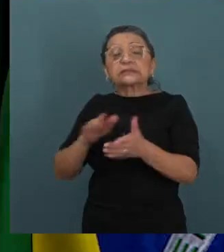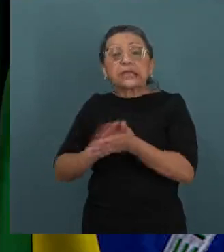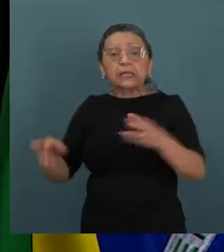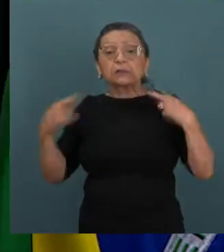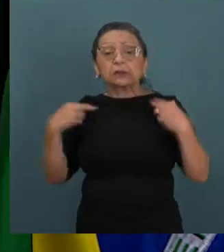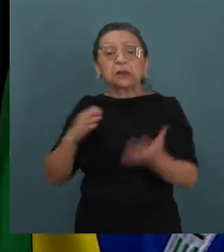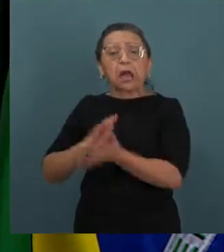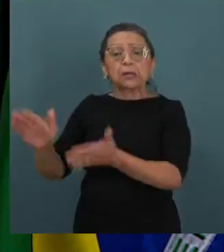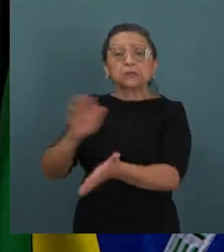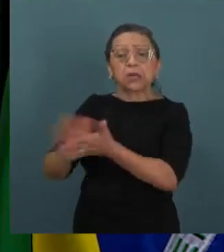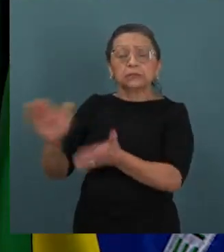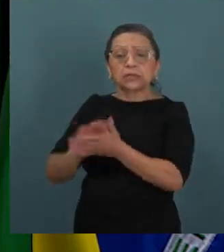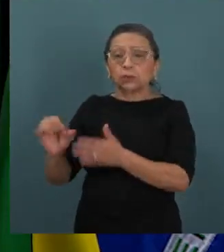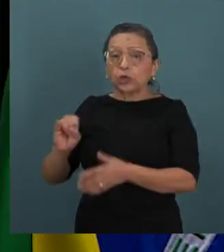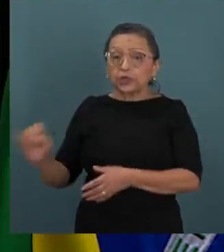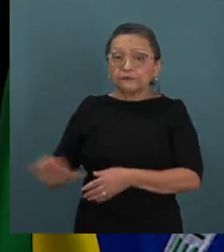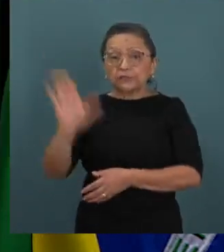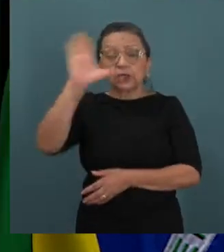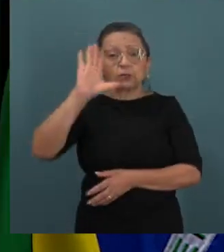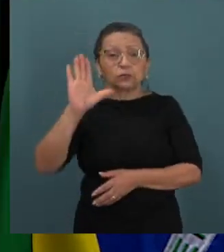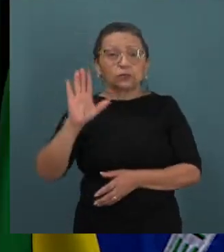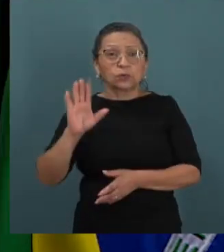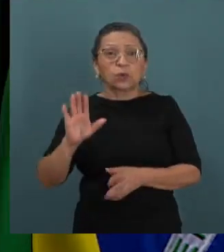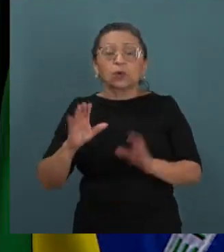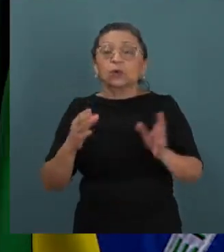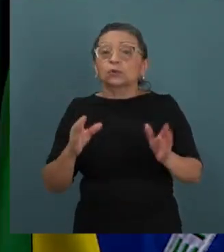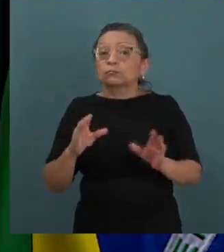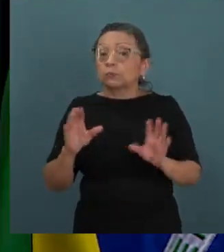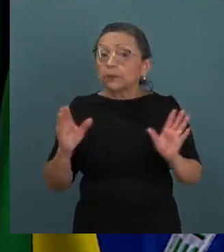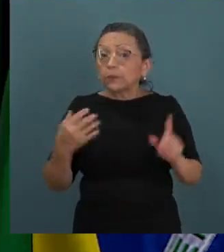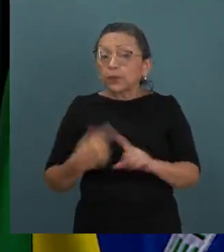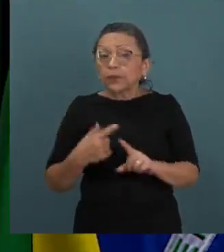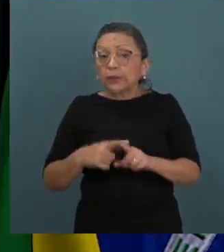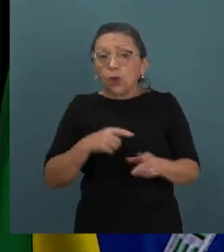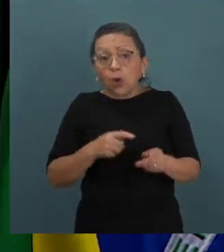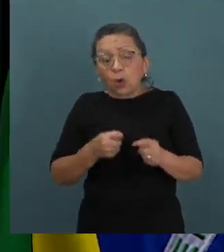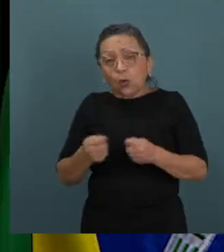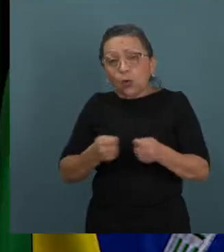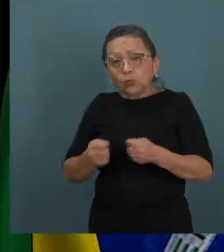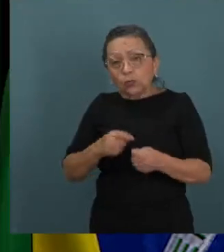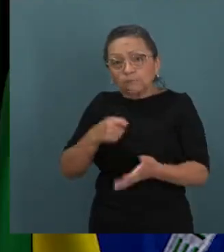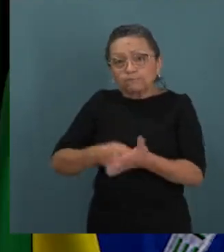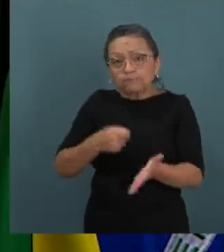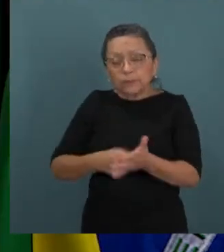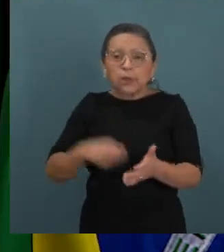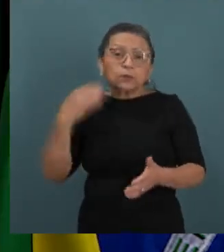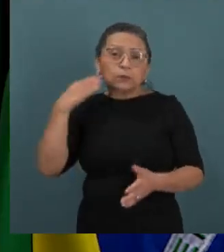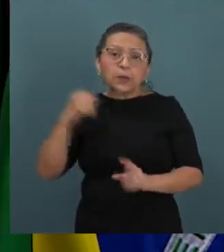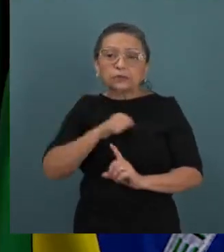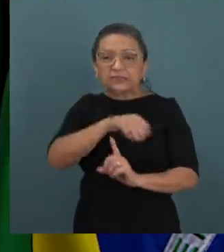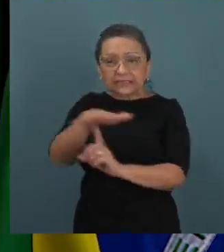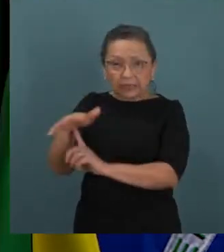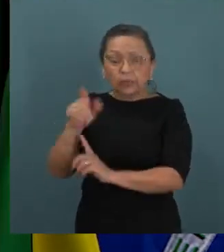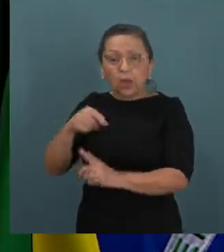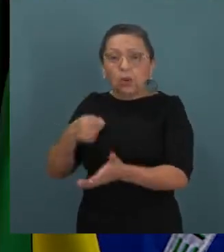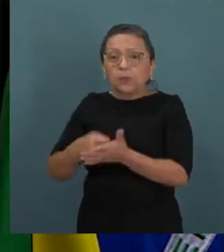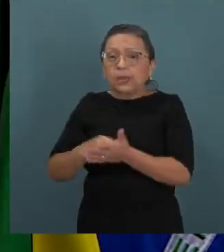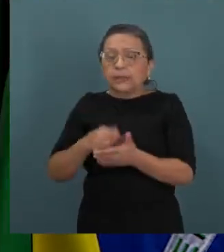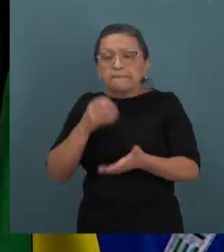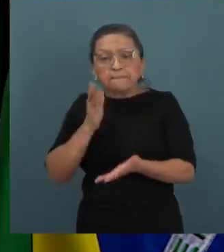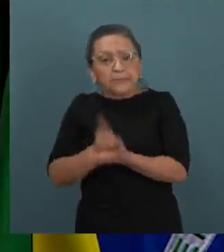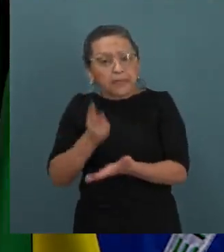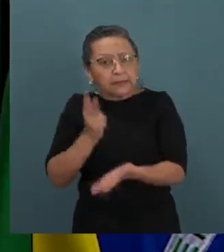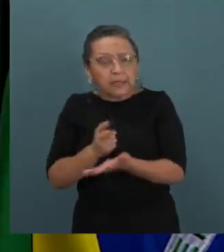irresponsavelmente. A inflação só não disparou por causa do controle forçado do Banco Central, que é obrigado a manter em